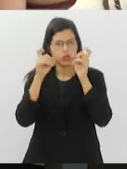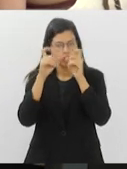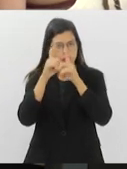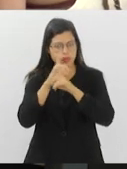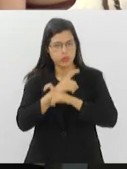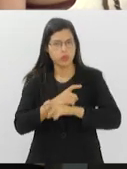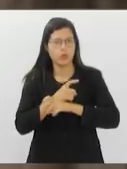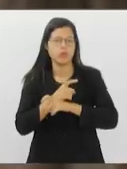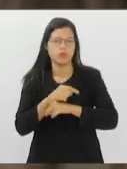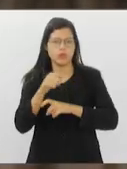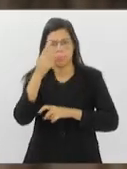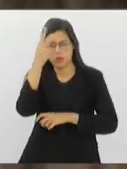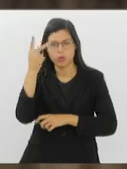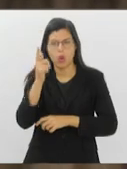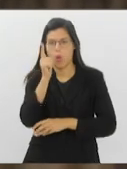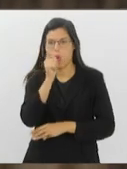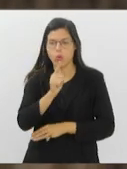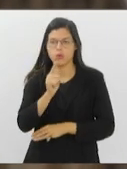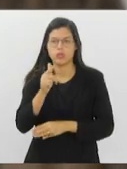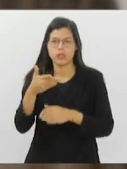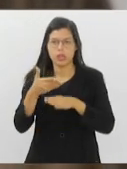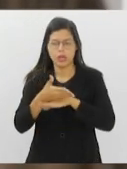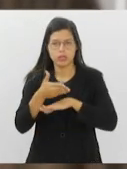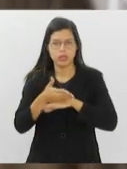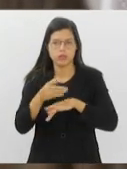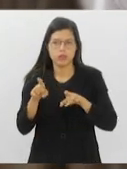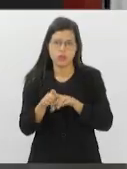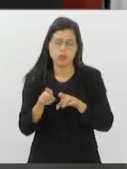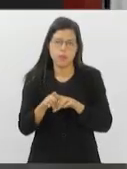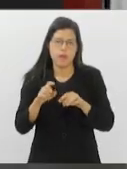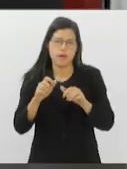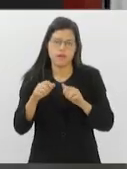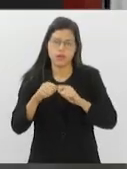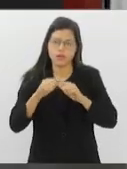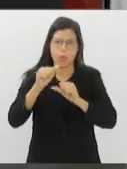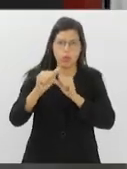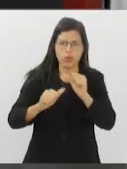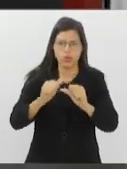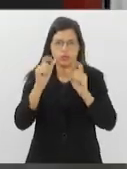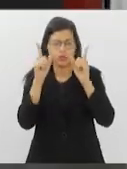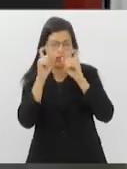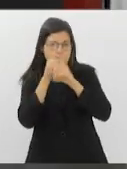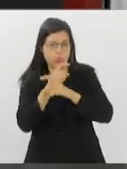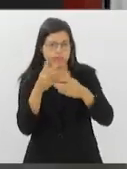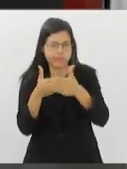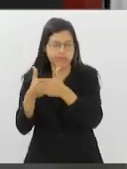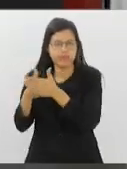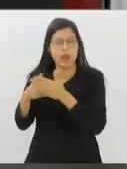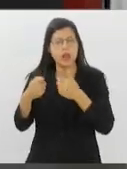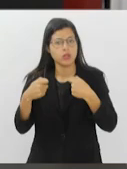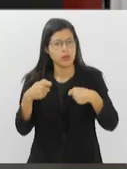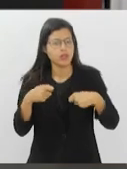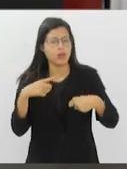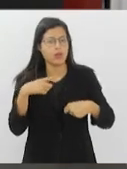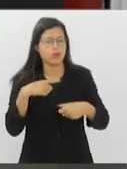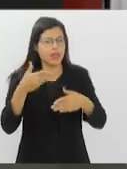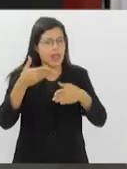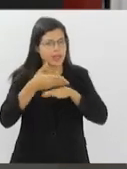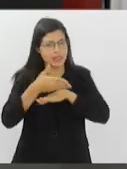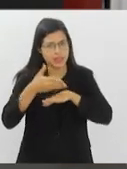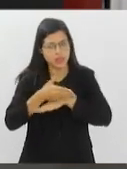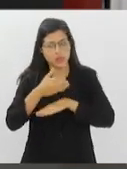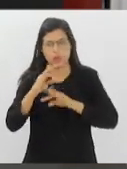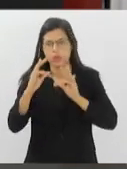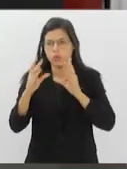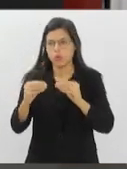pelo paciente e também facilita possíveis alterações. Eles têm que ter acesso a tudo. Porque a pessoa